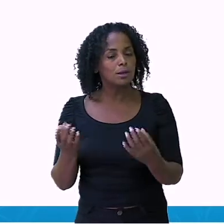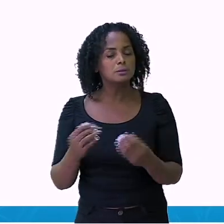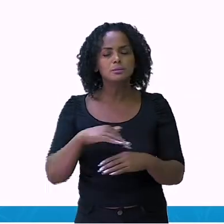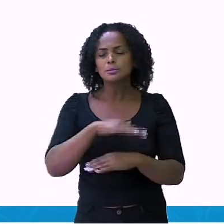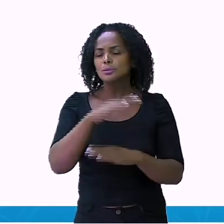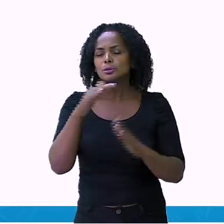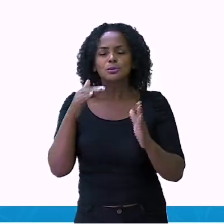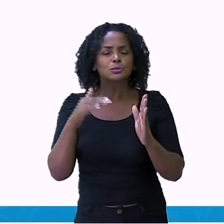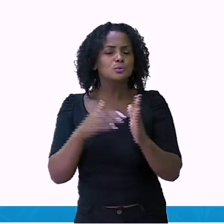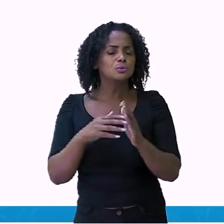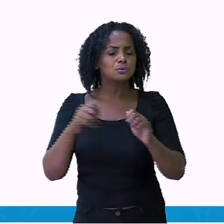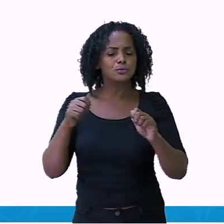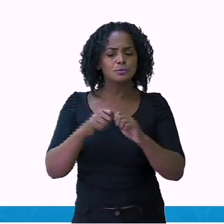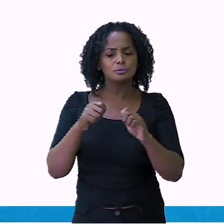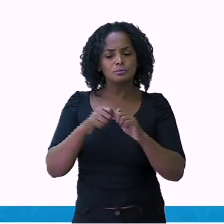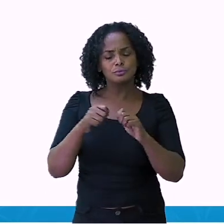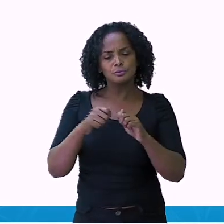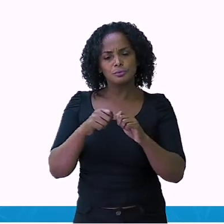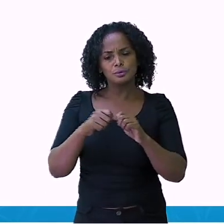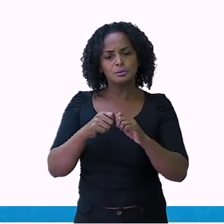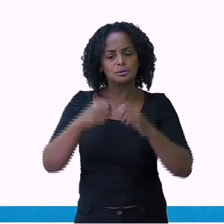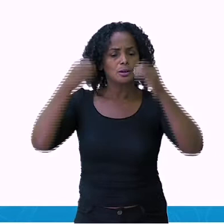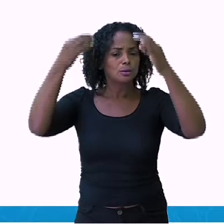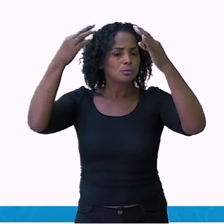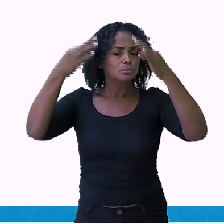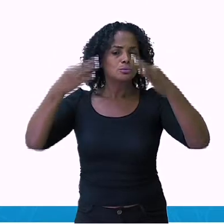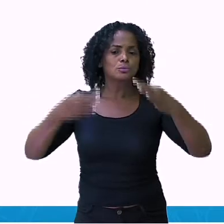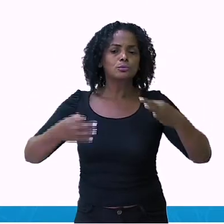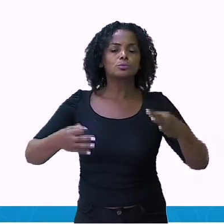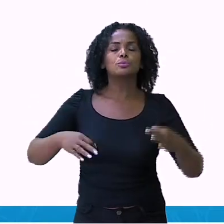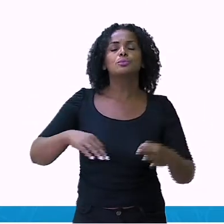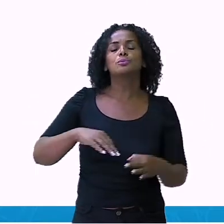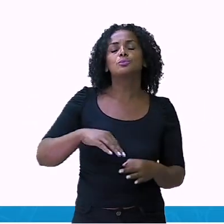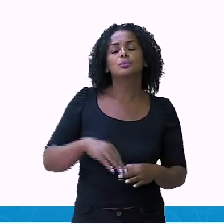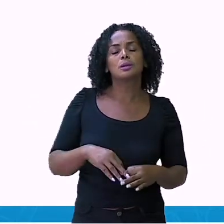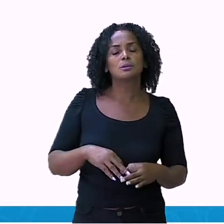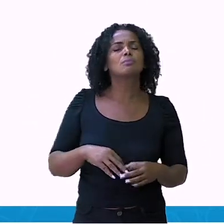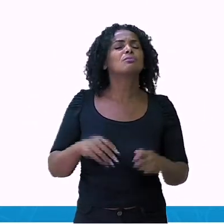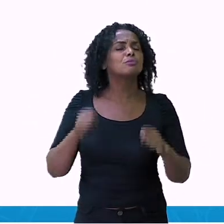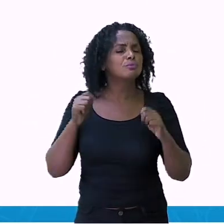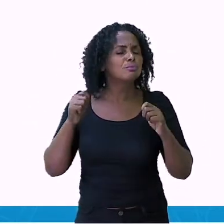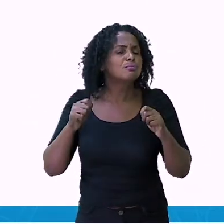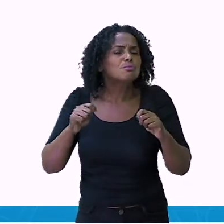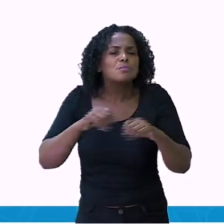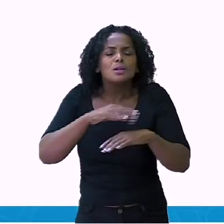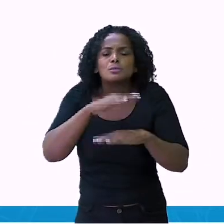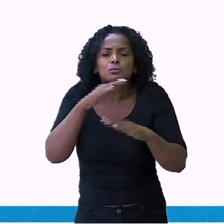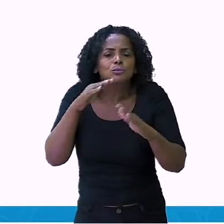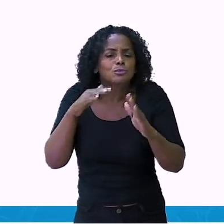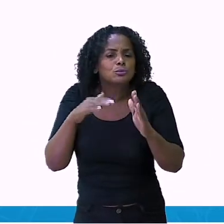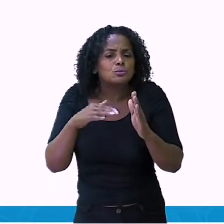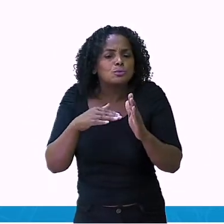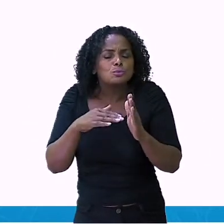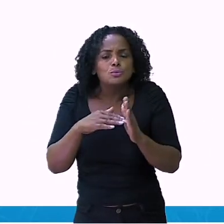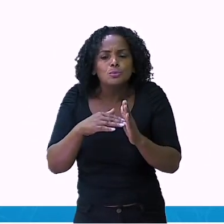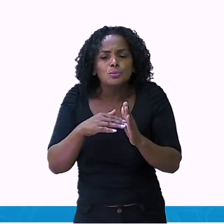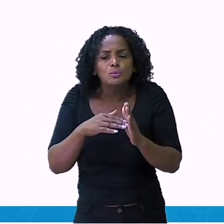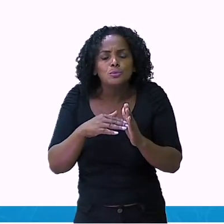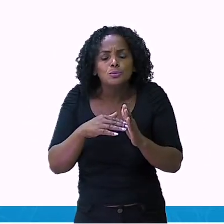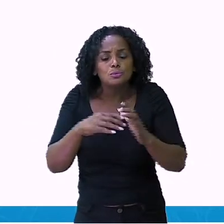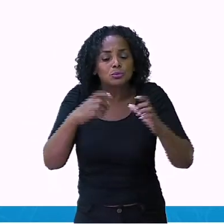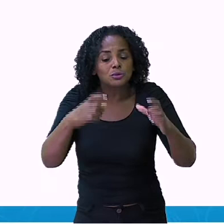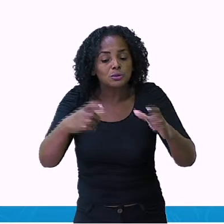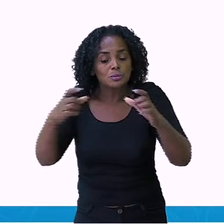né, a todo o produto chegar na zona urbana, da zona rural para a zona urbana, e aí o produto chega já industrializado